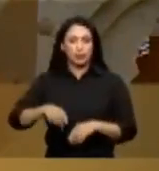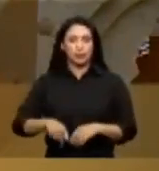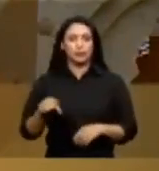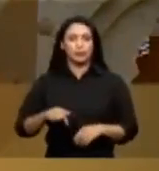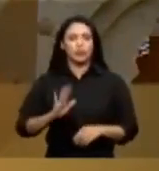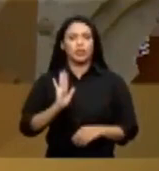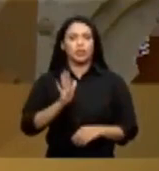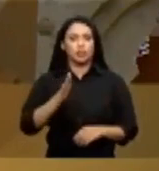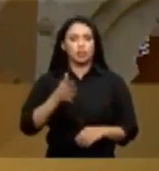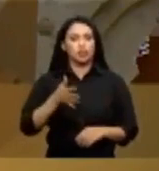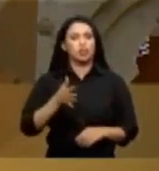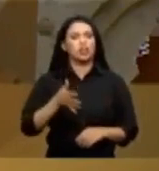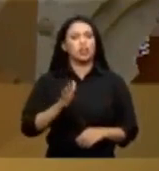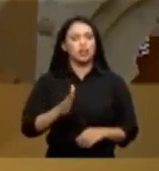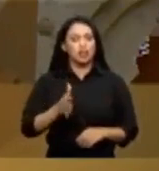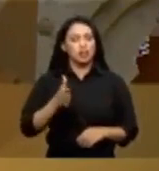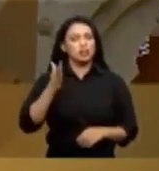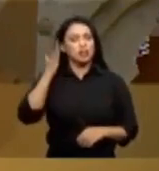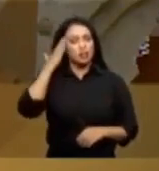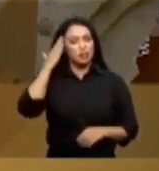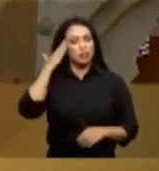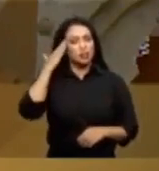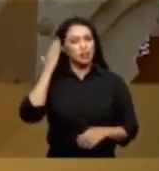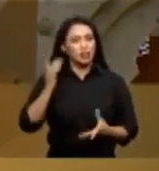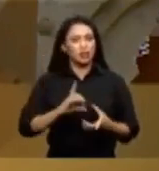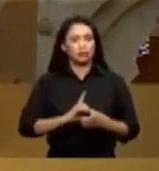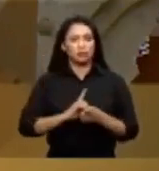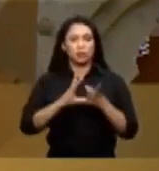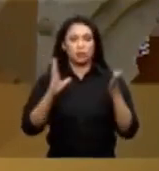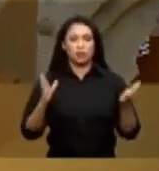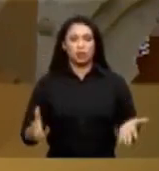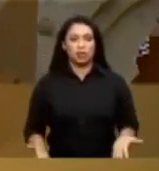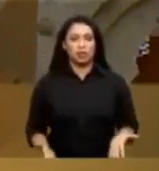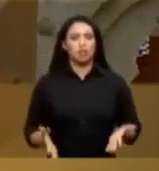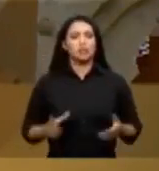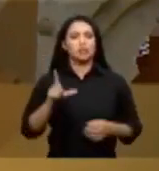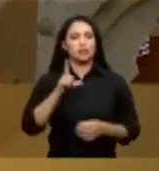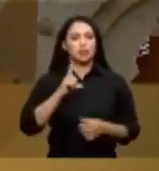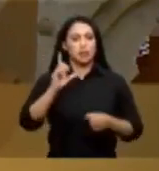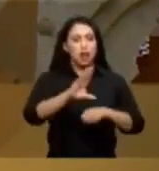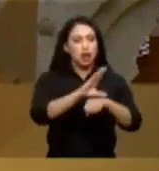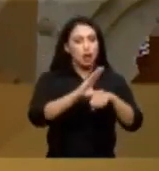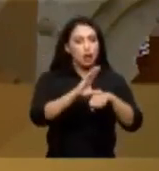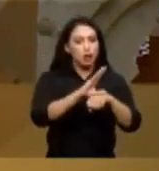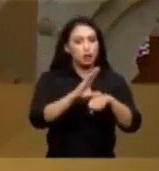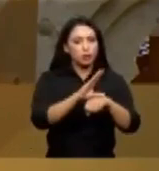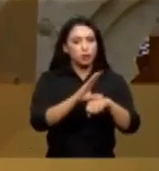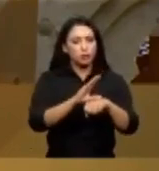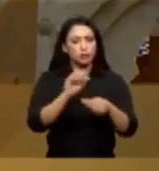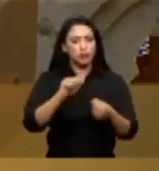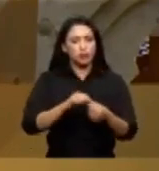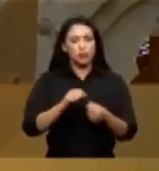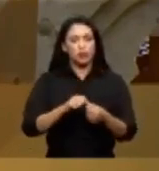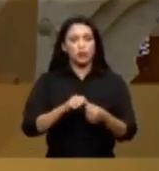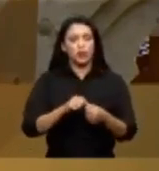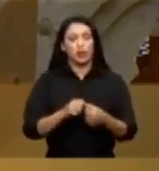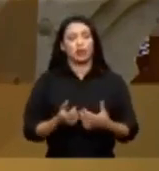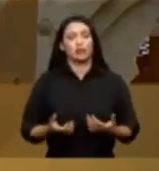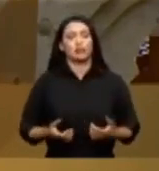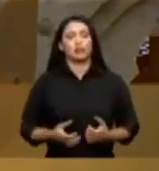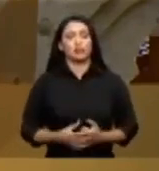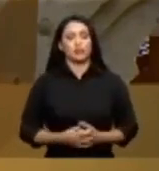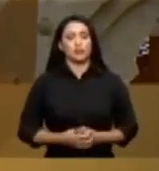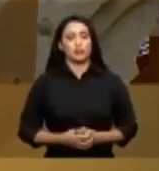notável defesa do novo regime, dado pela então recém-promulgada Constituição, da qual tem